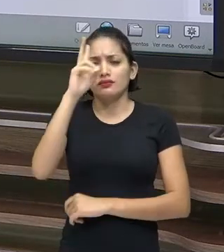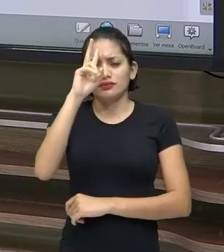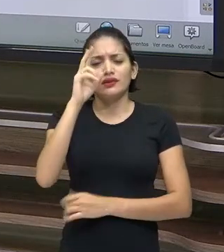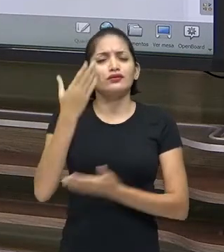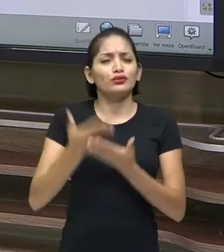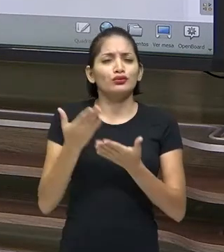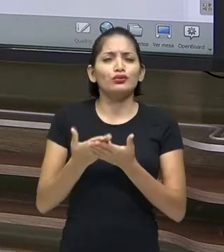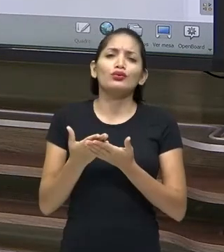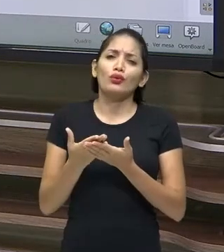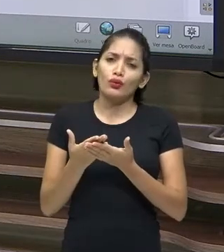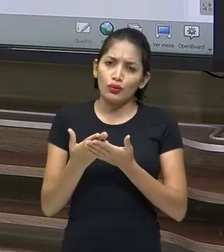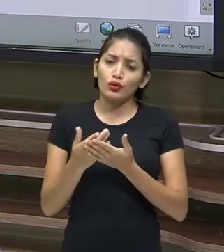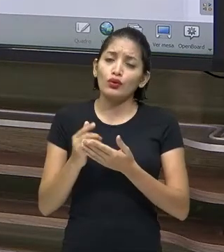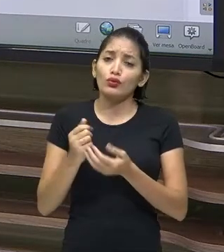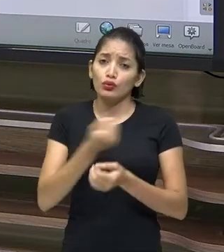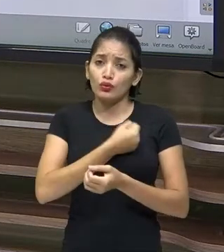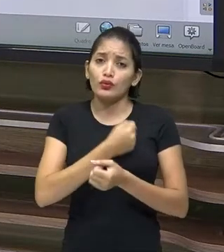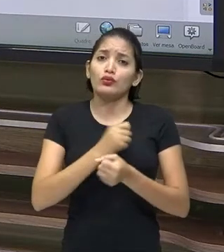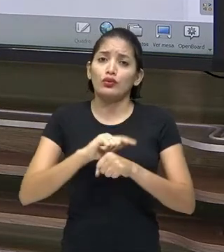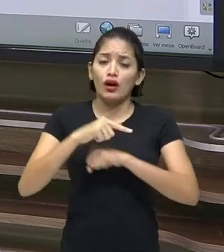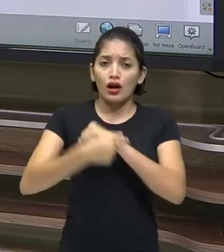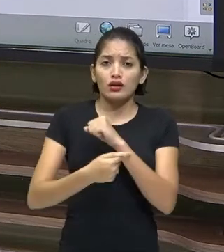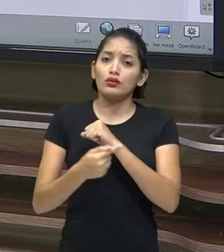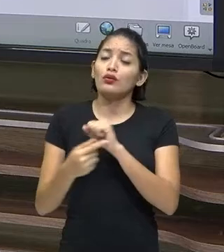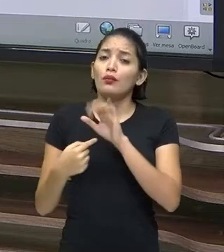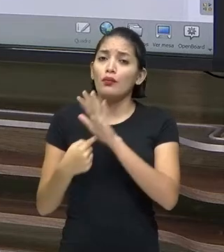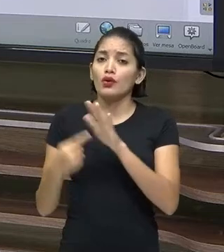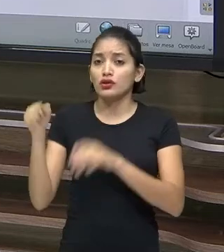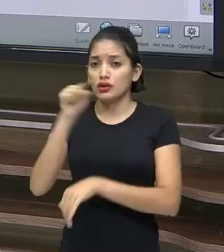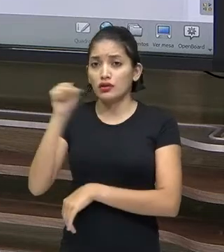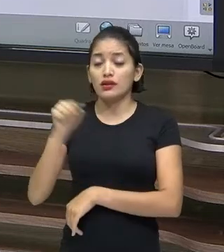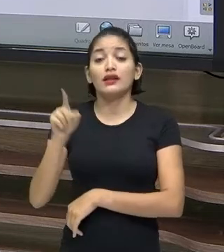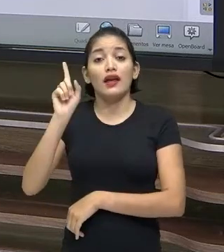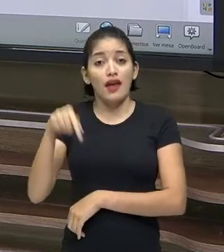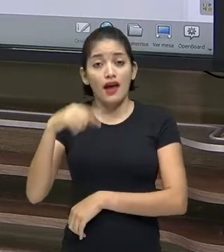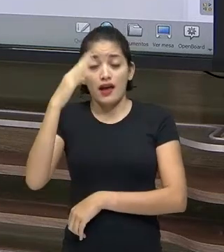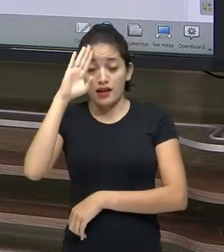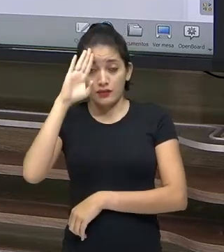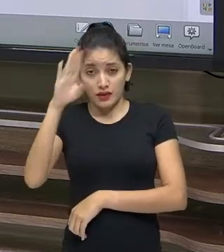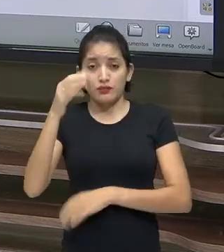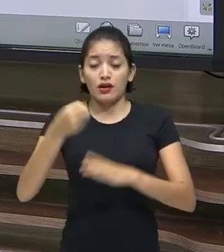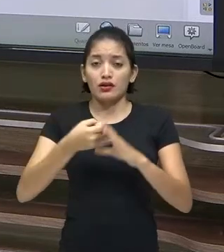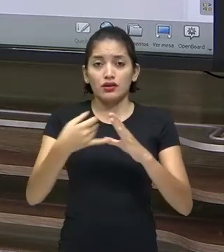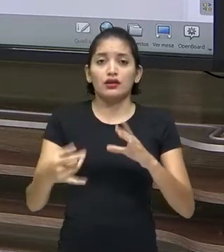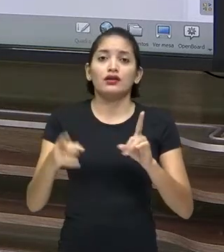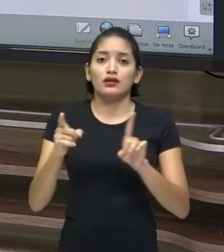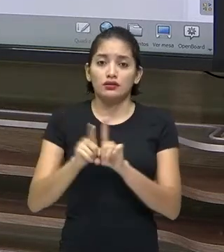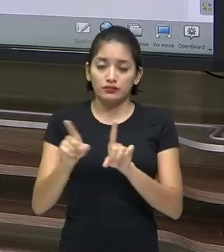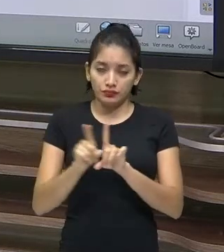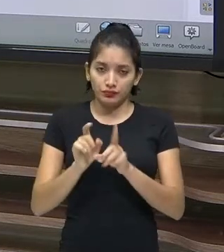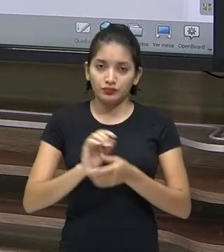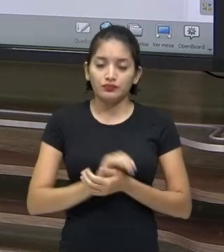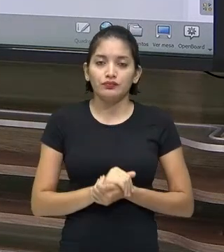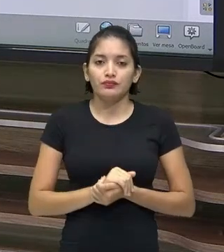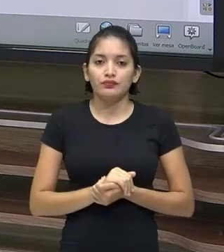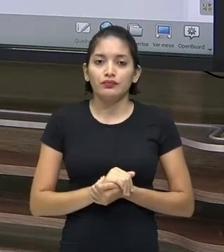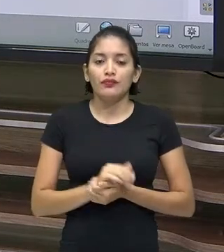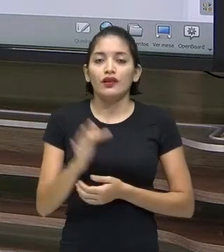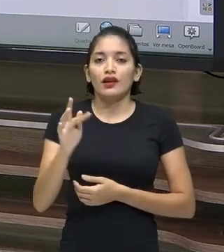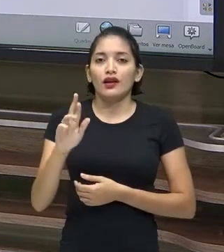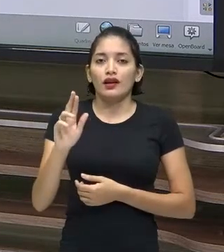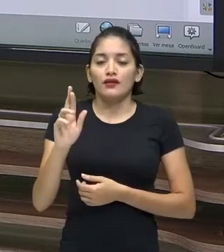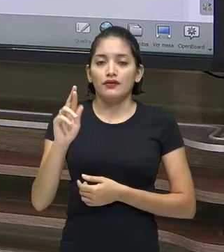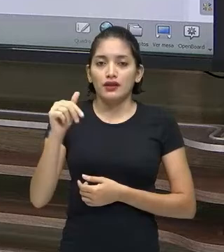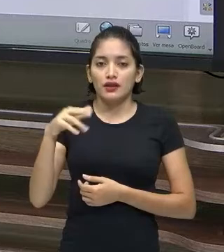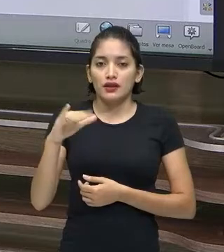nossa última aula. É ele que determina as principais características e também as propriedades do elemento. Francisco respondeu